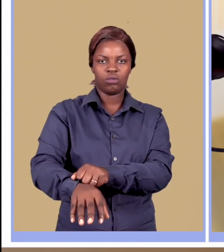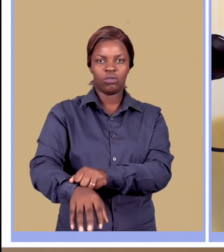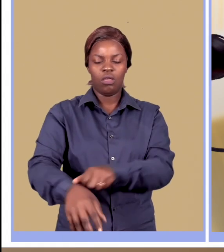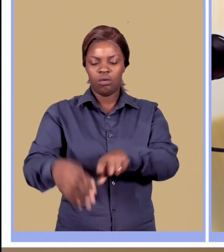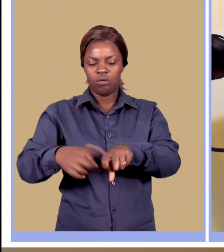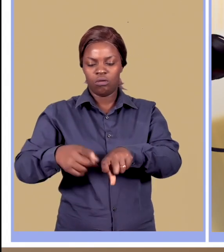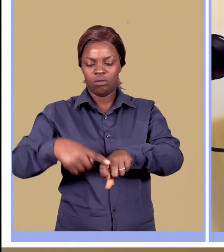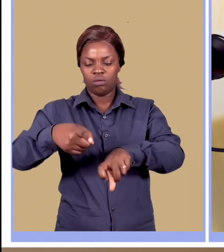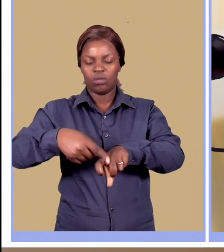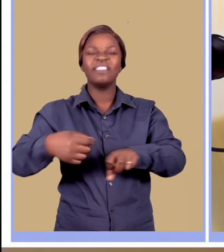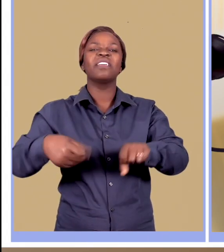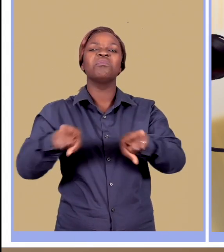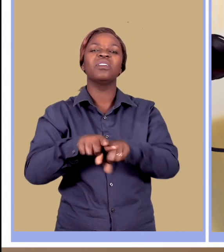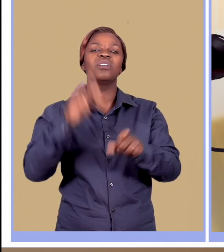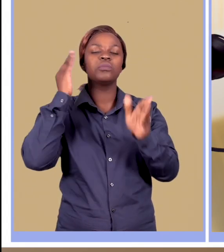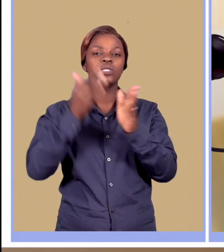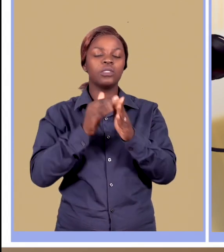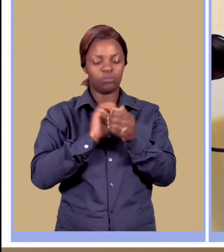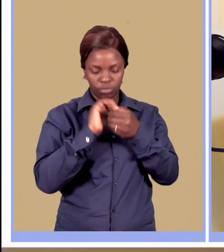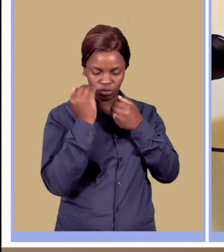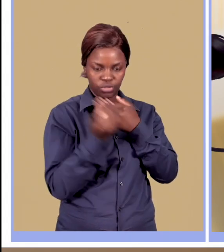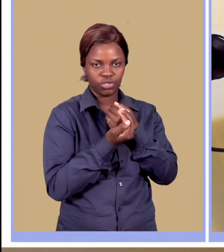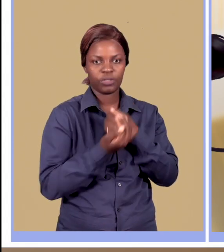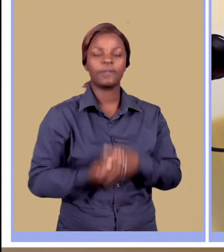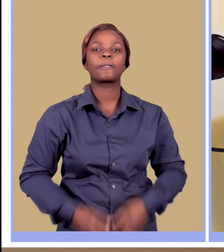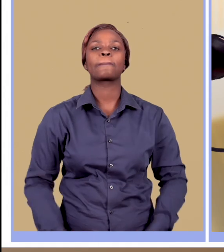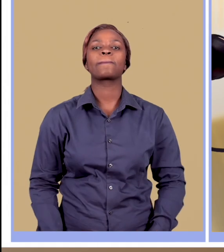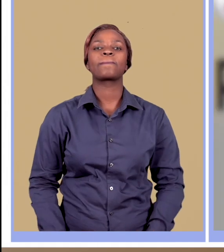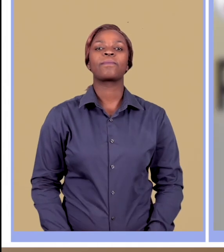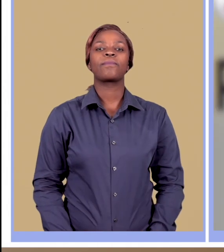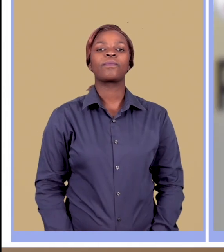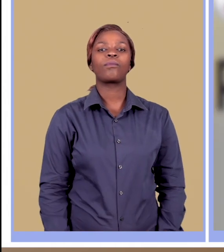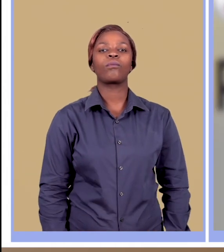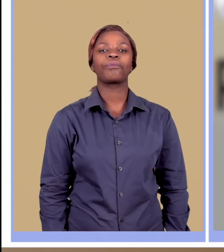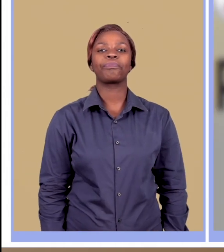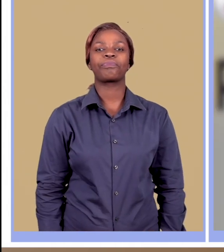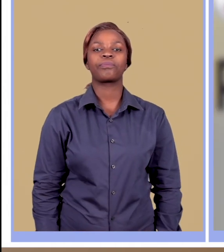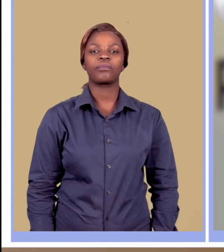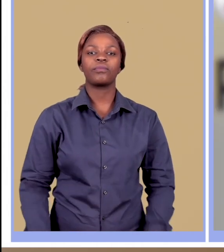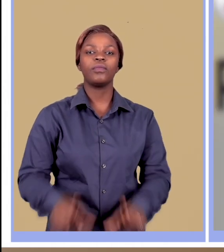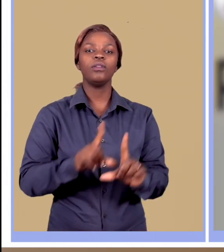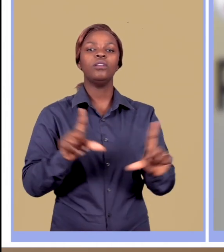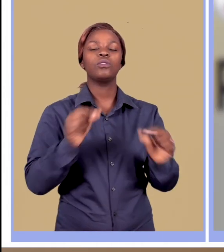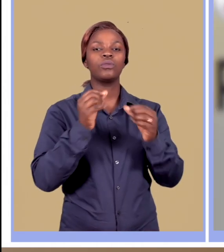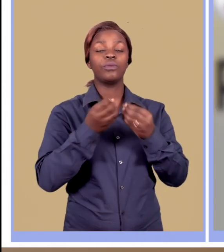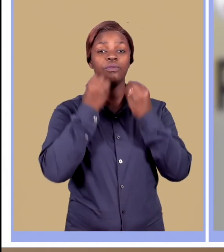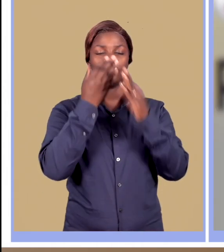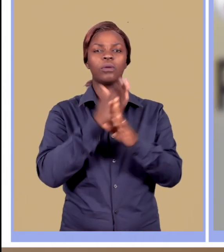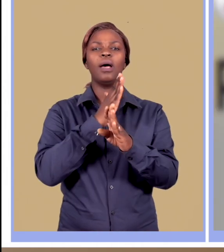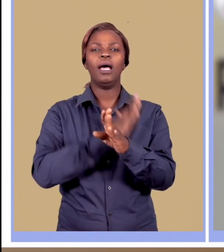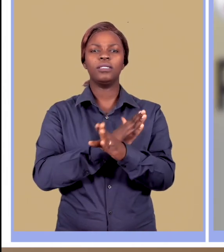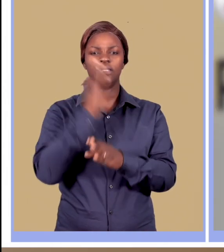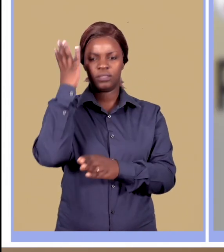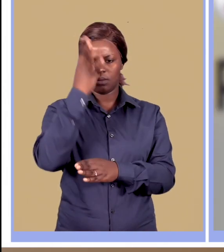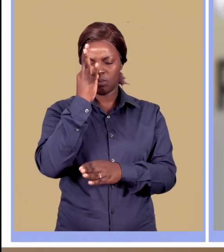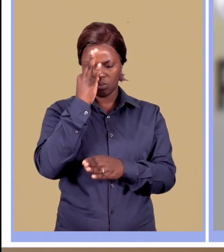joelheiras para lhe proteger minimamente as mãos e o joelho. Olhando a questão do aviso prévio em Nampula, como